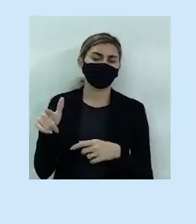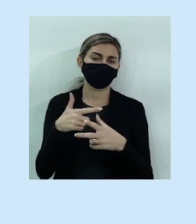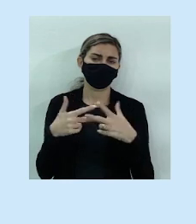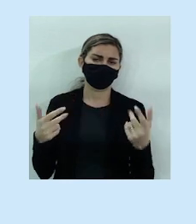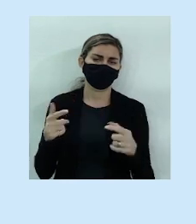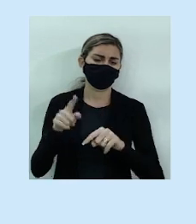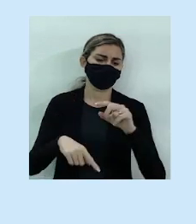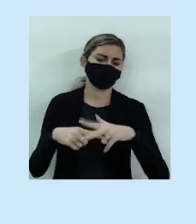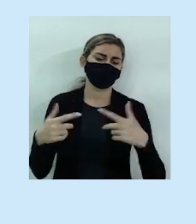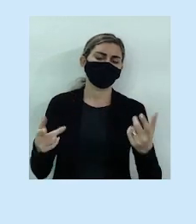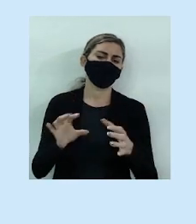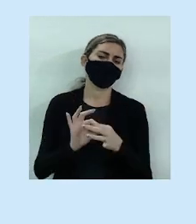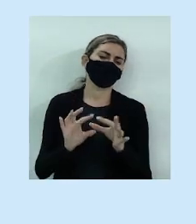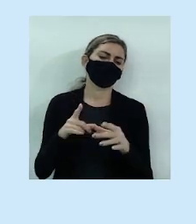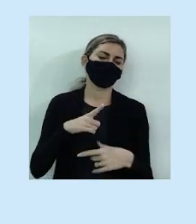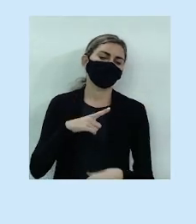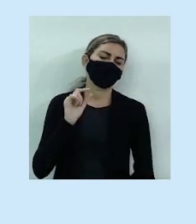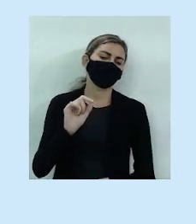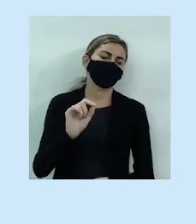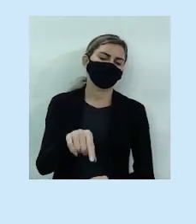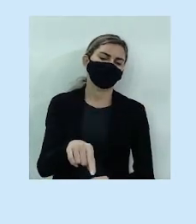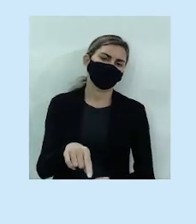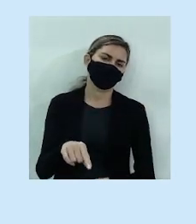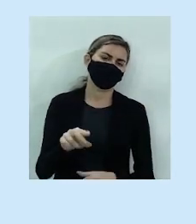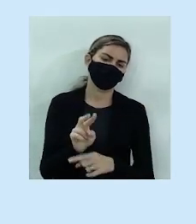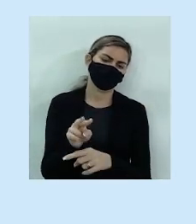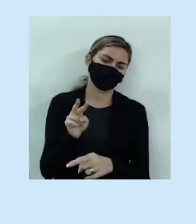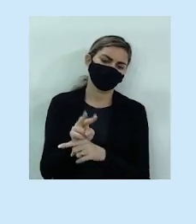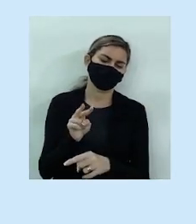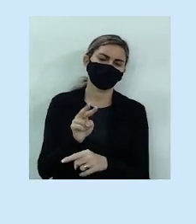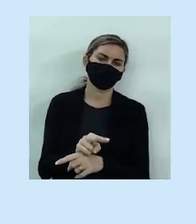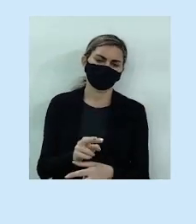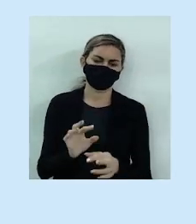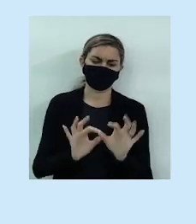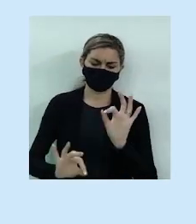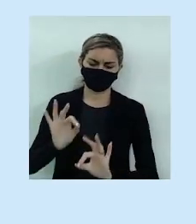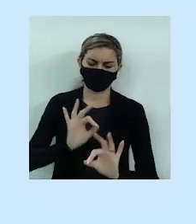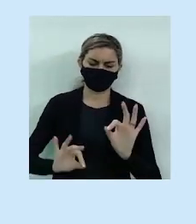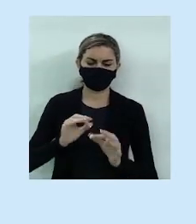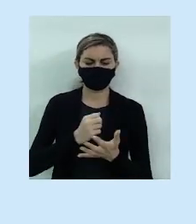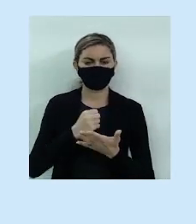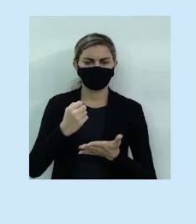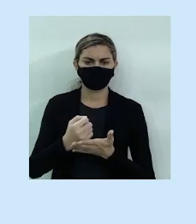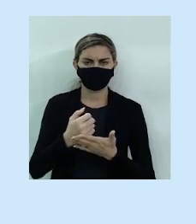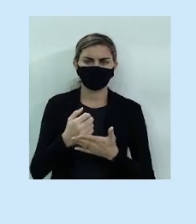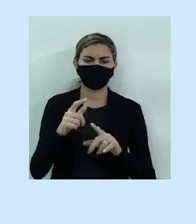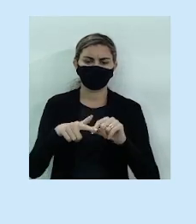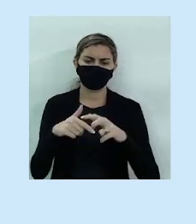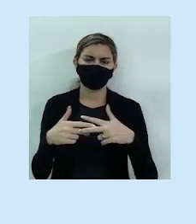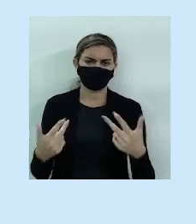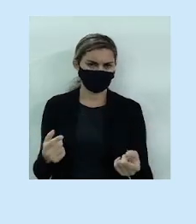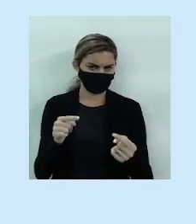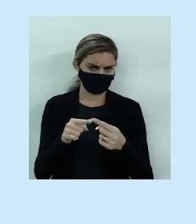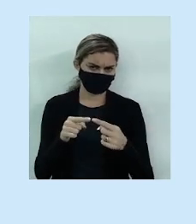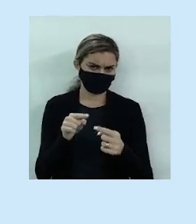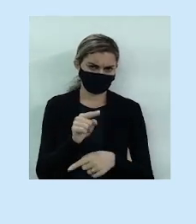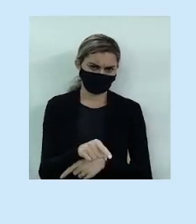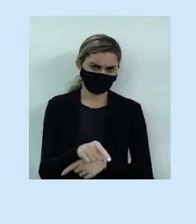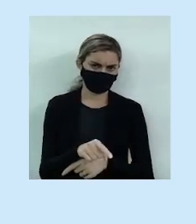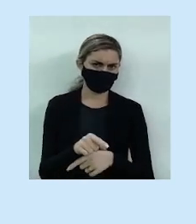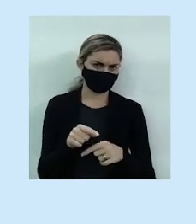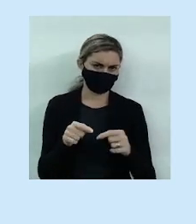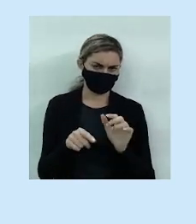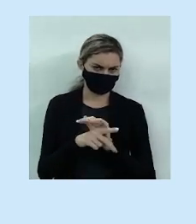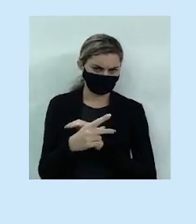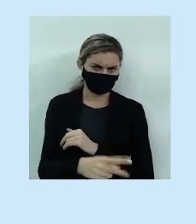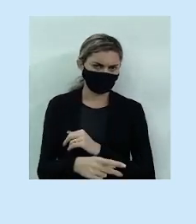os materiais disponíveis para lidar com a conservação e a restauração de documentos. São materiais adequados? São